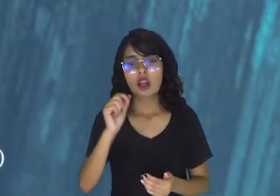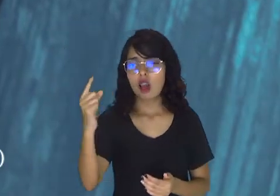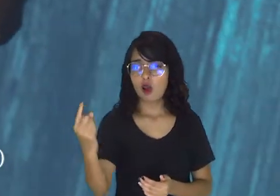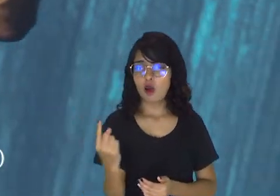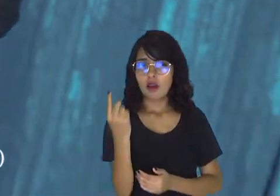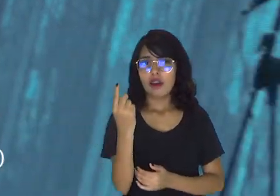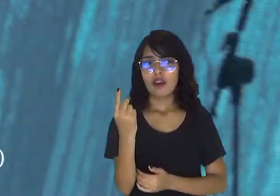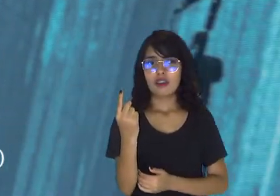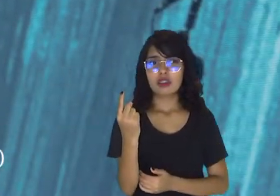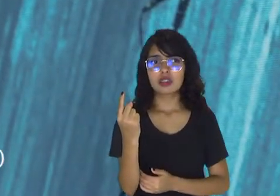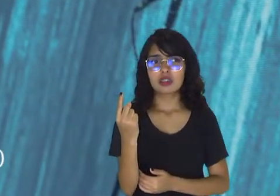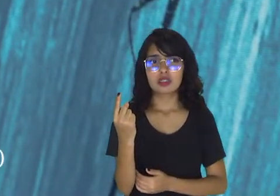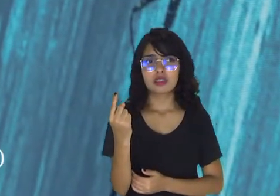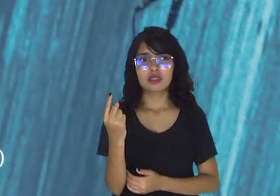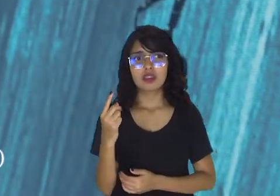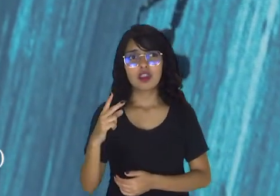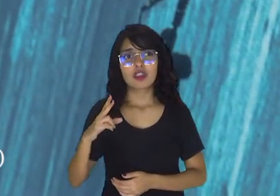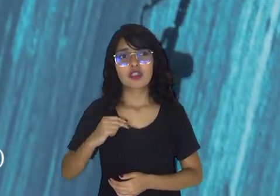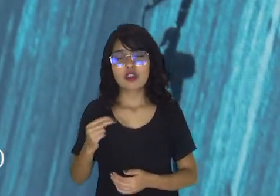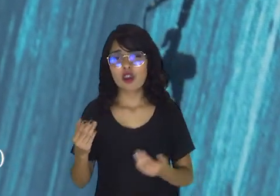hoje eu passei com meu marido.